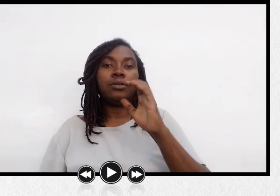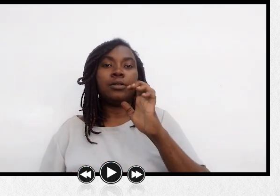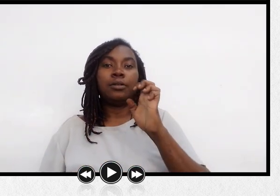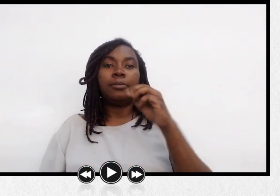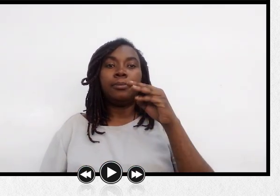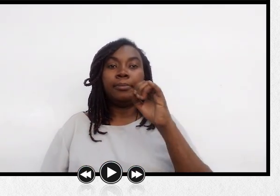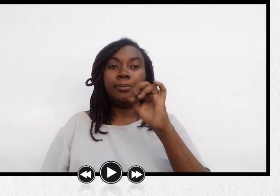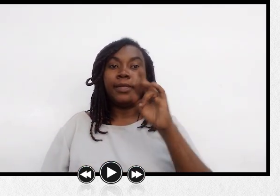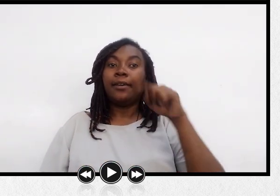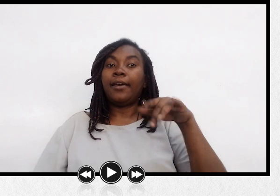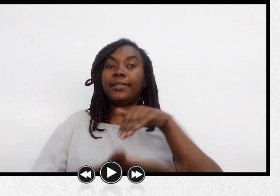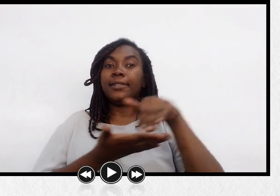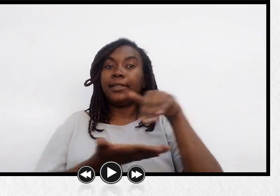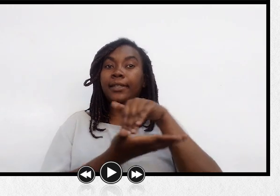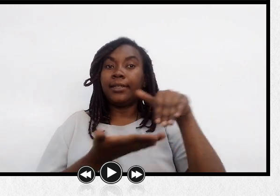é a Secretaria